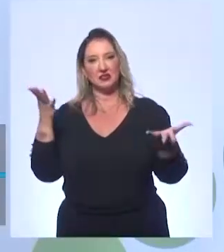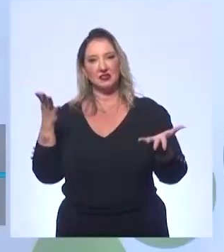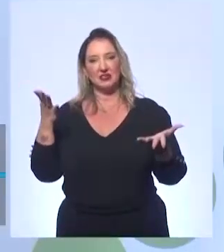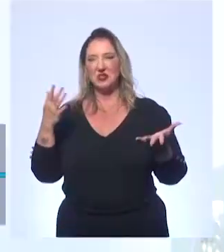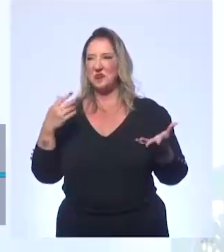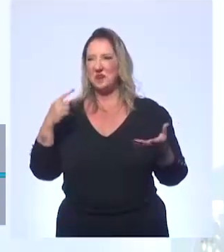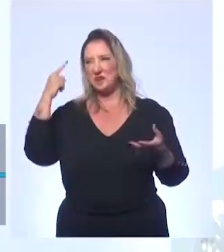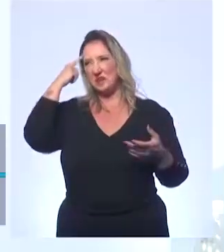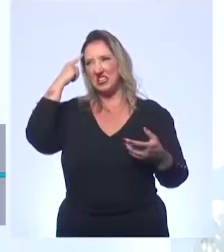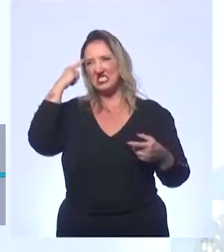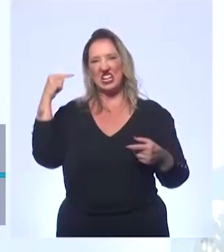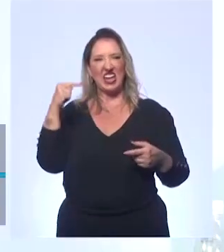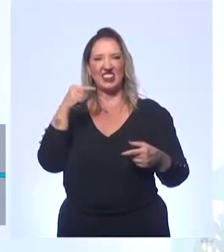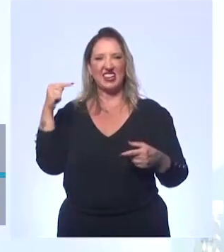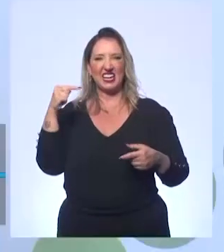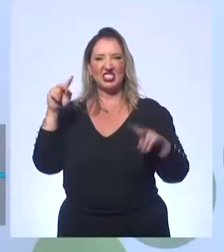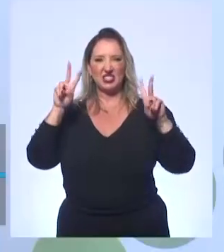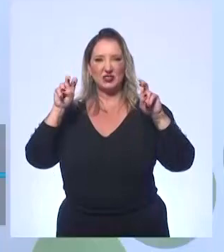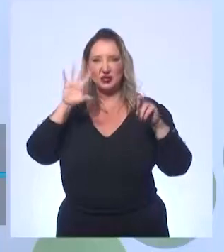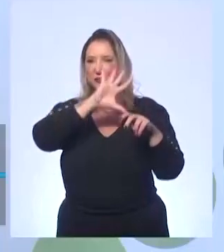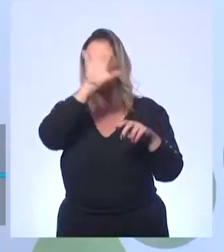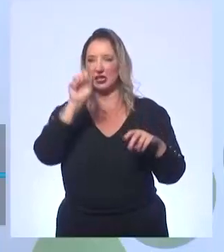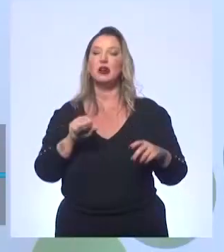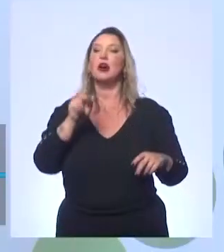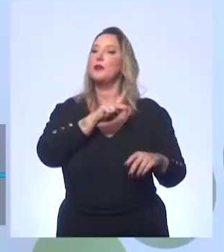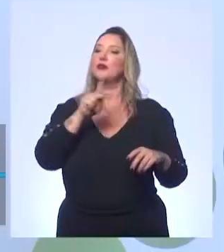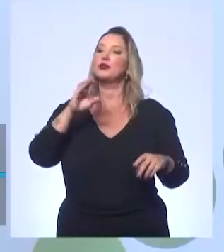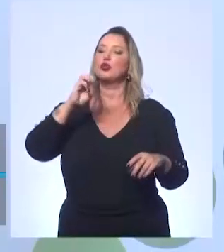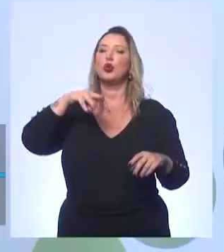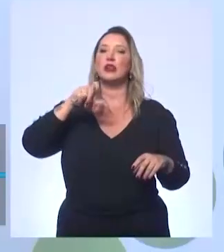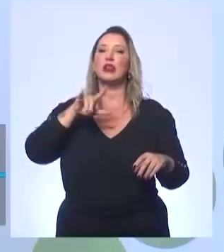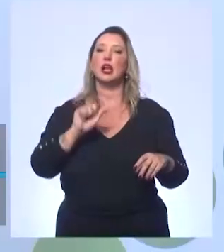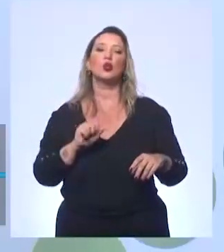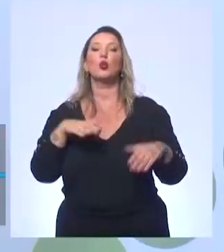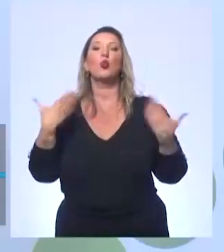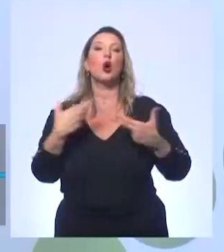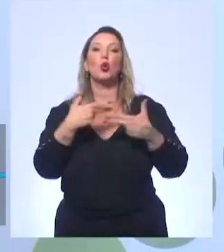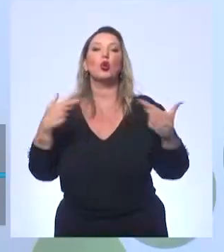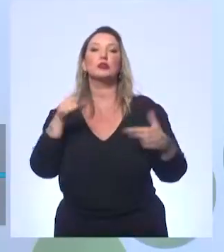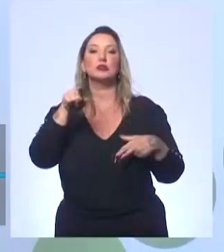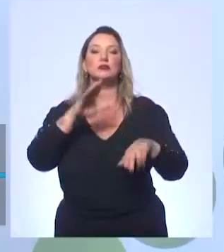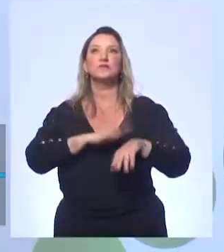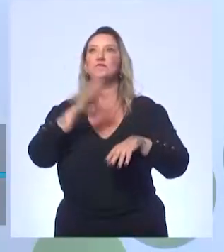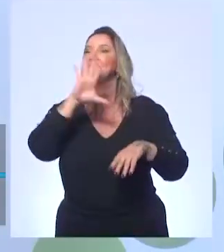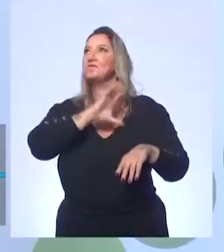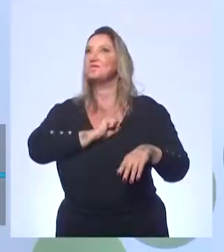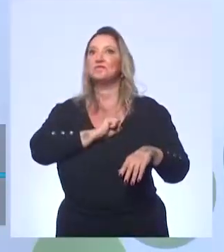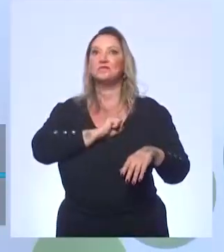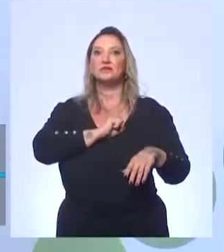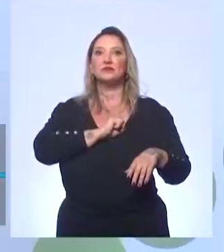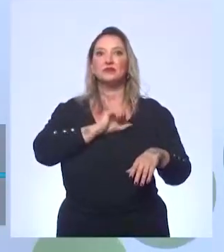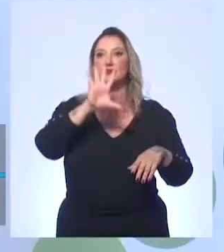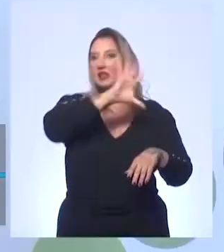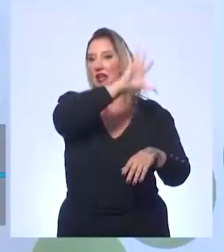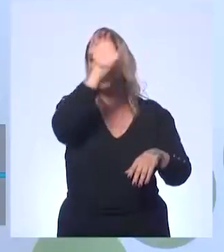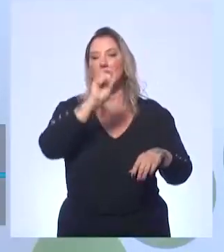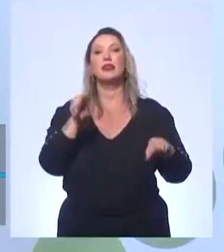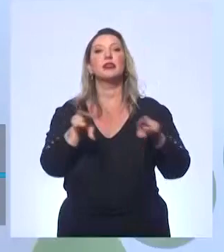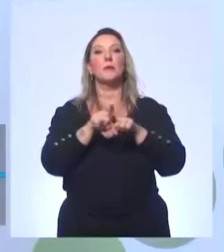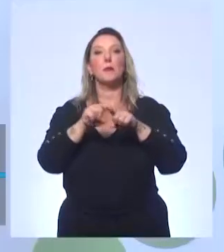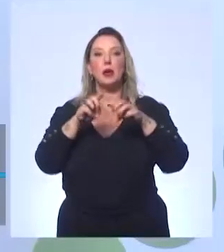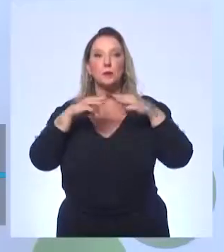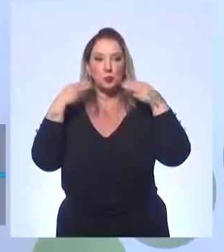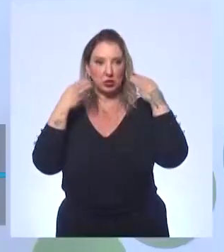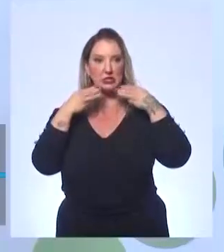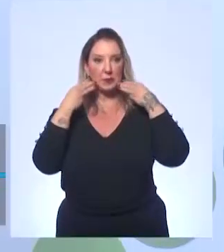bastante negativa da África. Então, professor Cornélio, quais são as coisas que você mais gosta em África e em Moçambique,